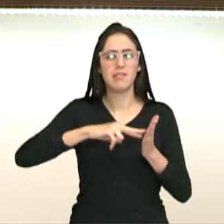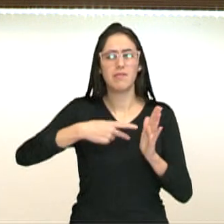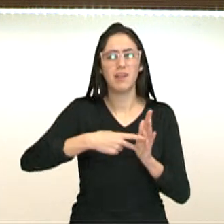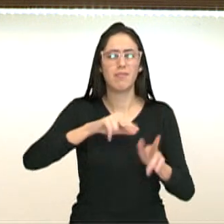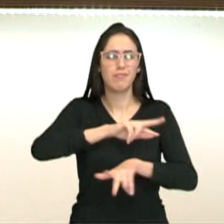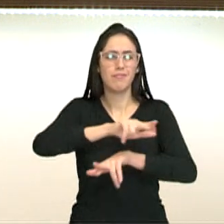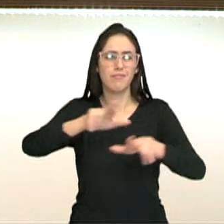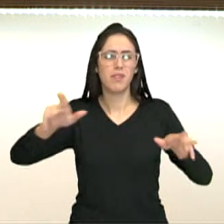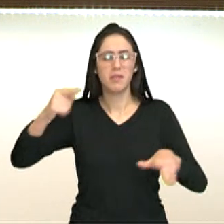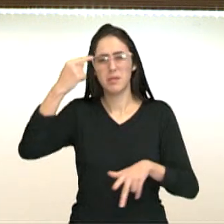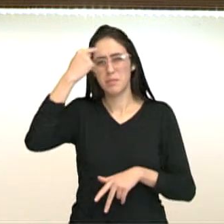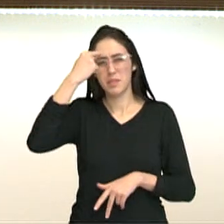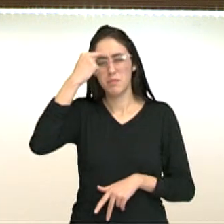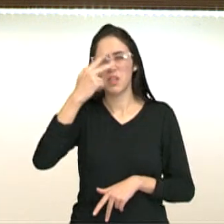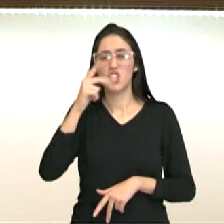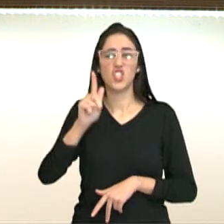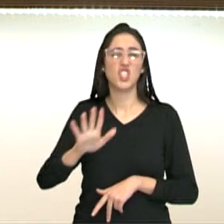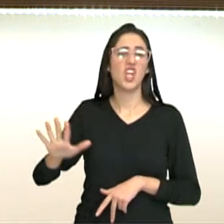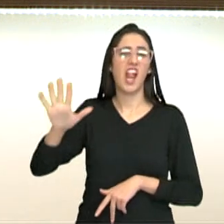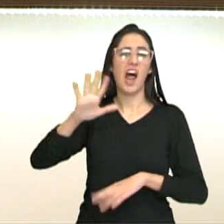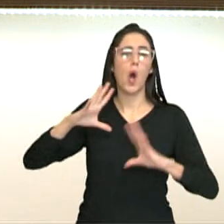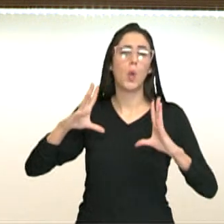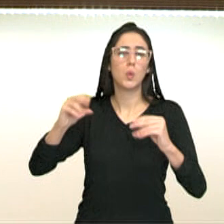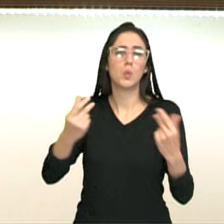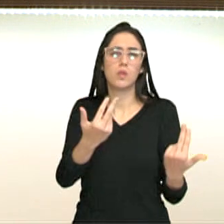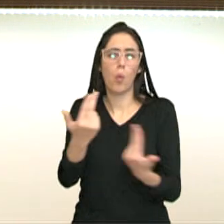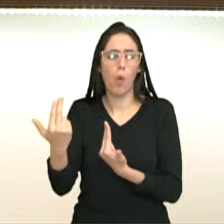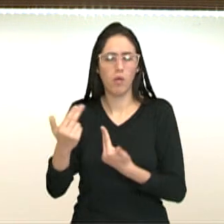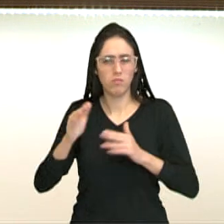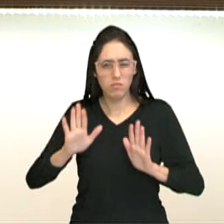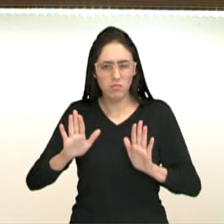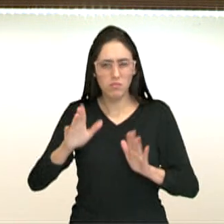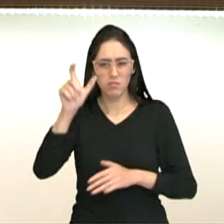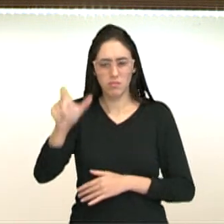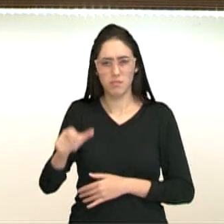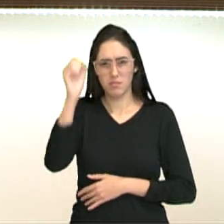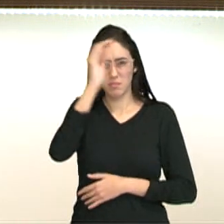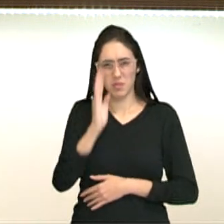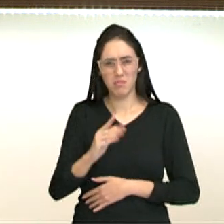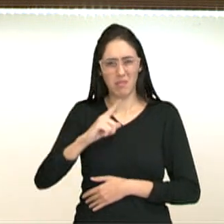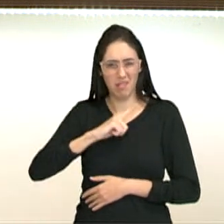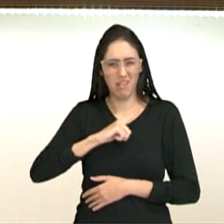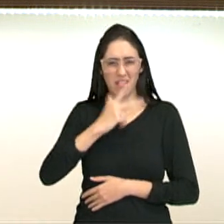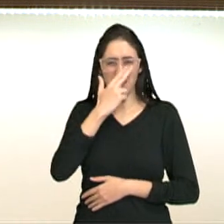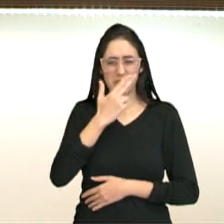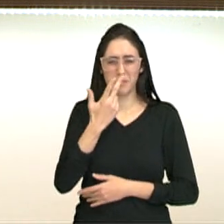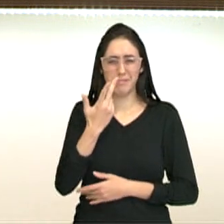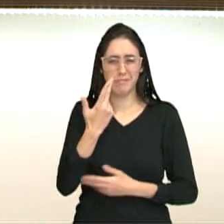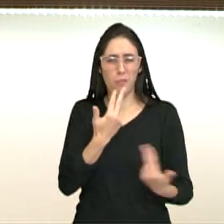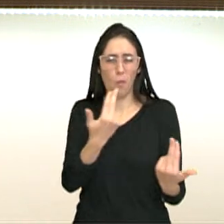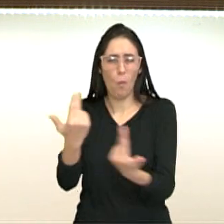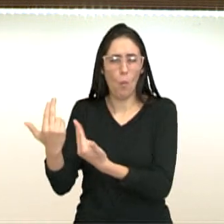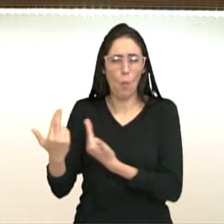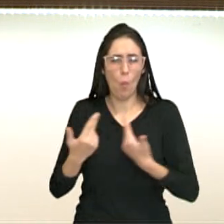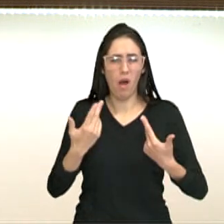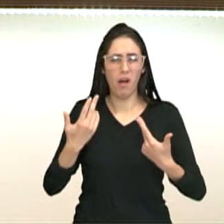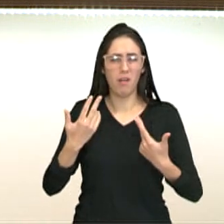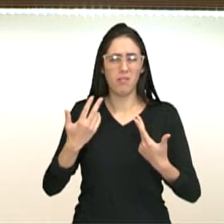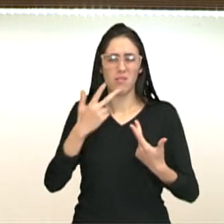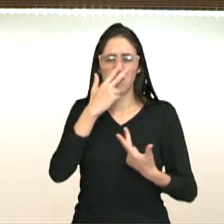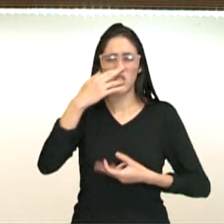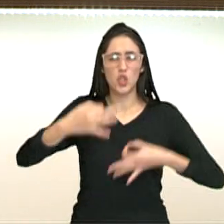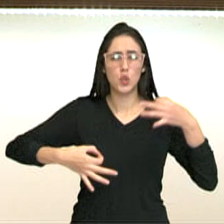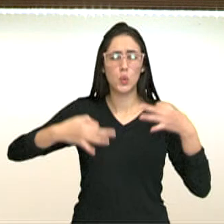de pensar. Então, será que ser brasileiro é ter um estereótipo apenas, ter características